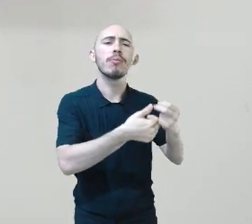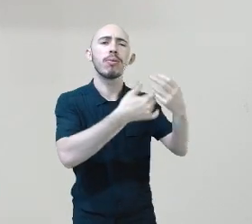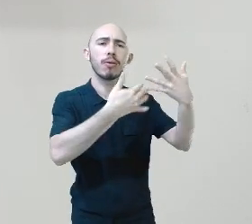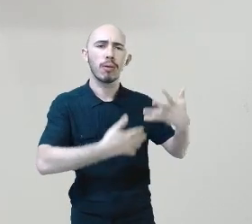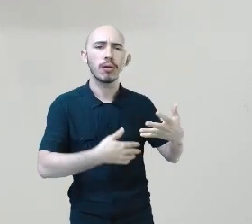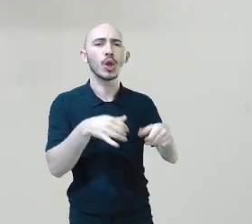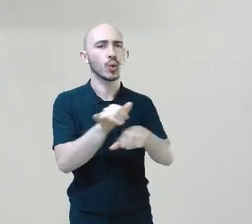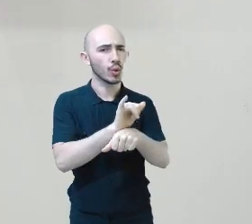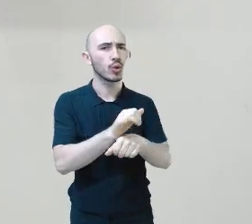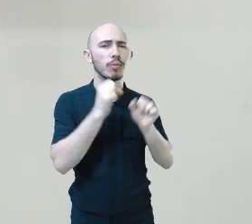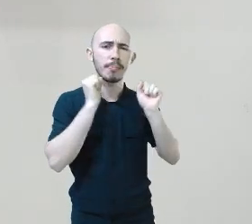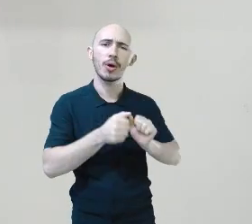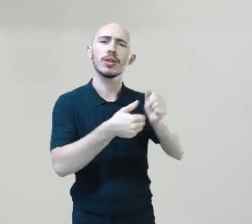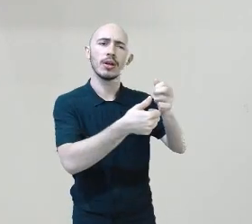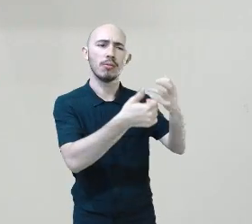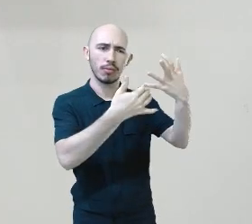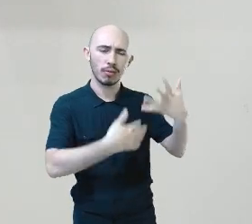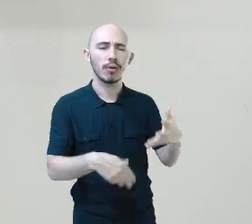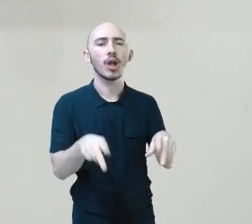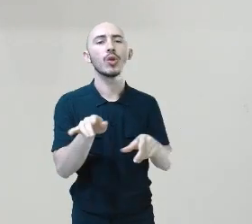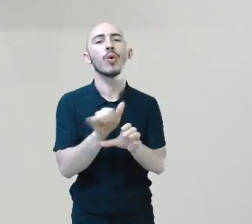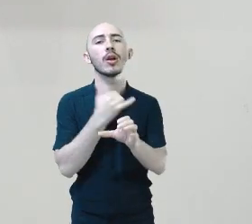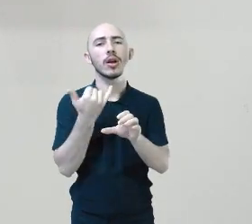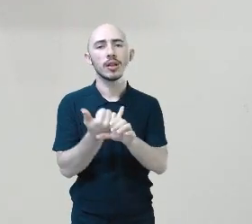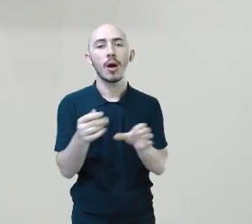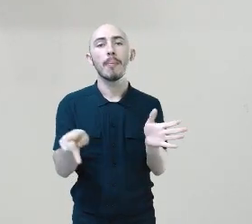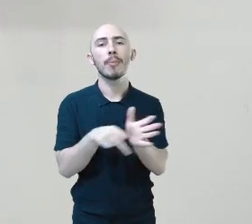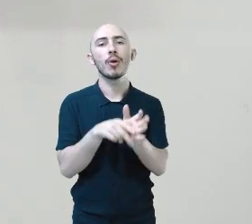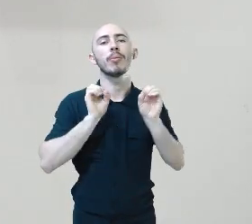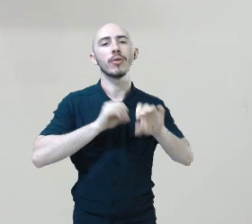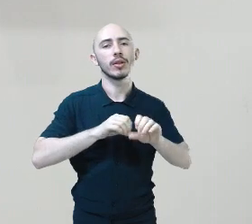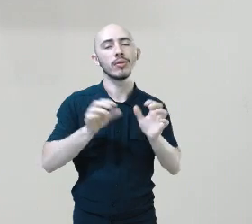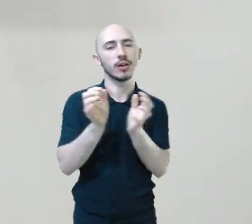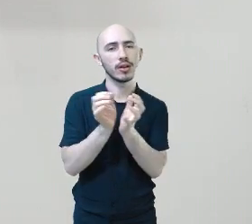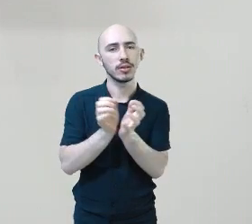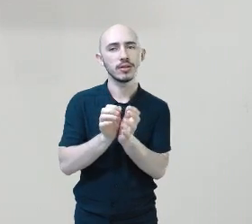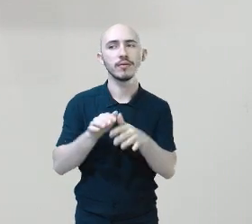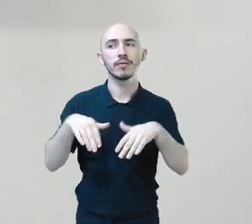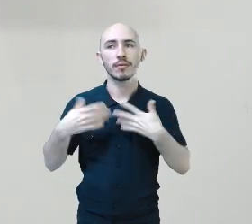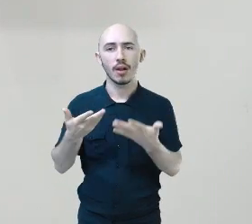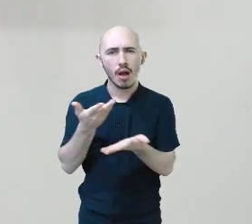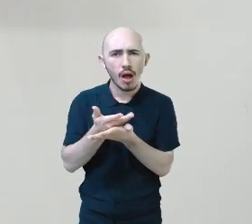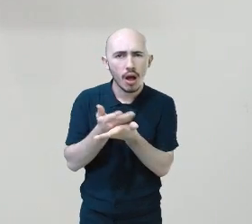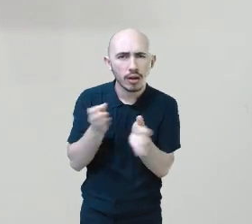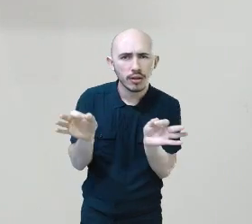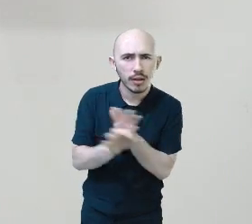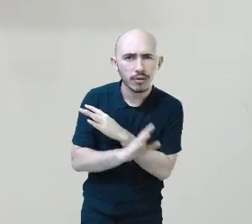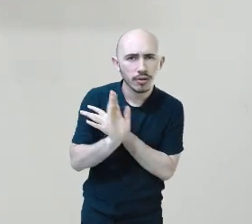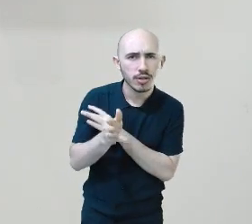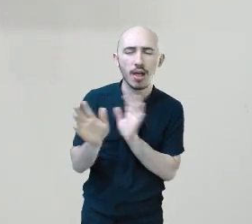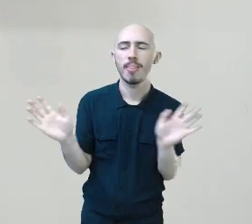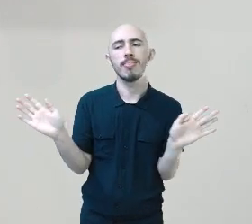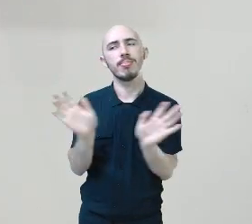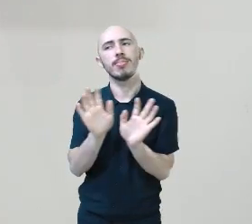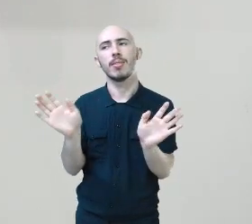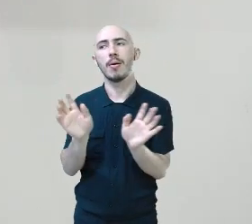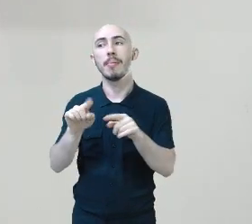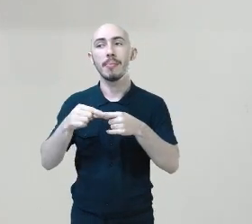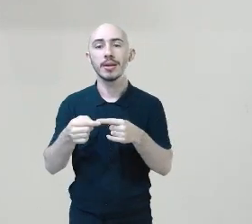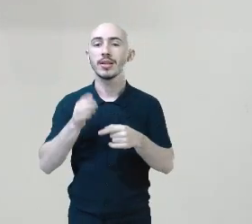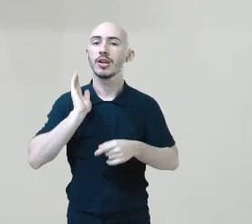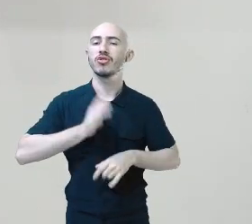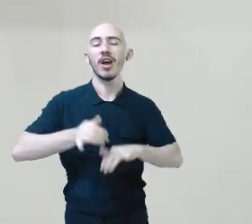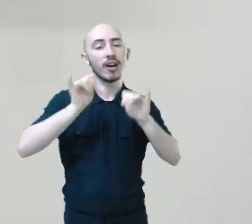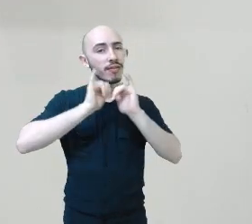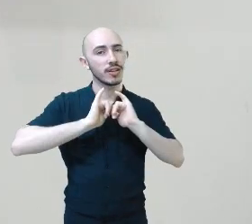vídeo no YouTube e também no canal Educa Recife. Não esquece. Bom, a aula não terminou ainda. Como eu disse para vocês,